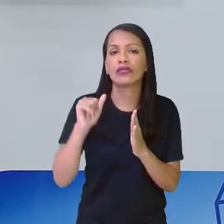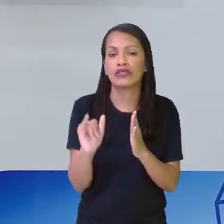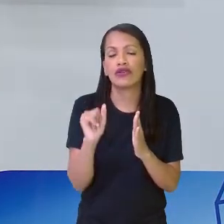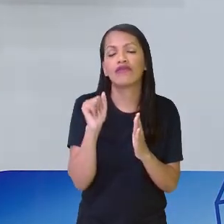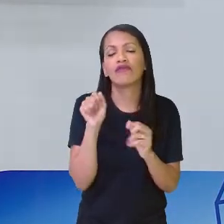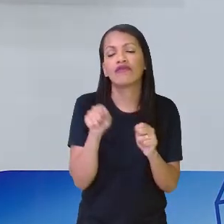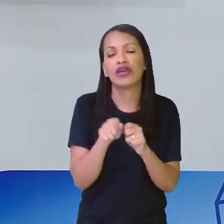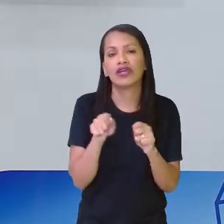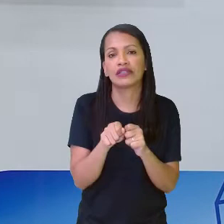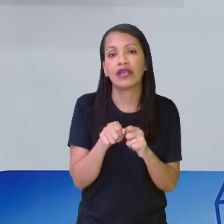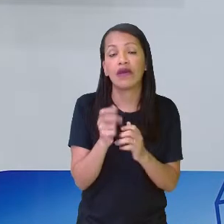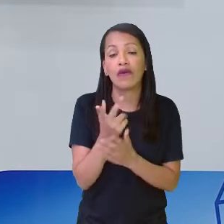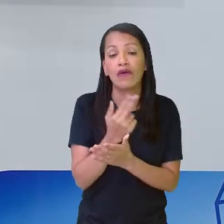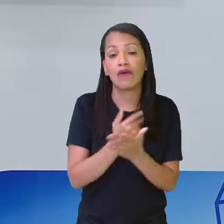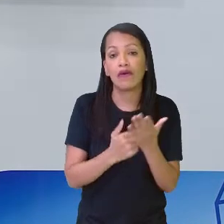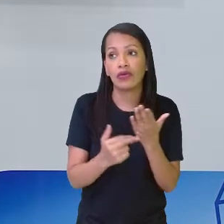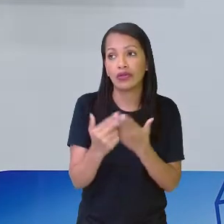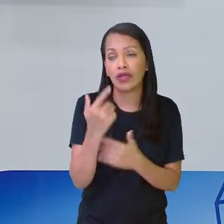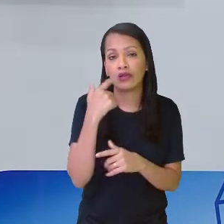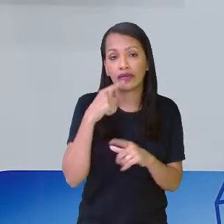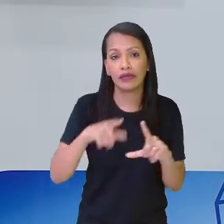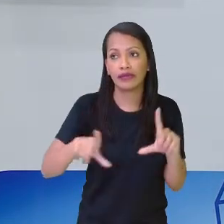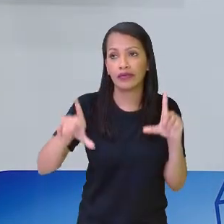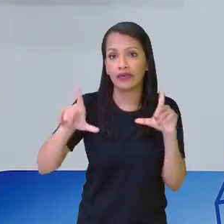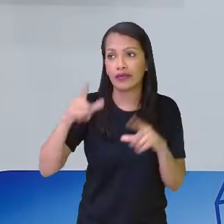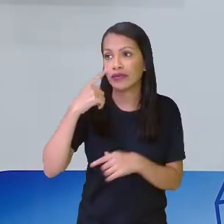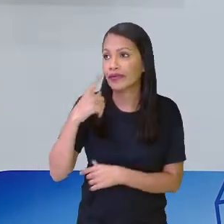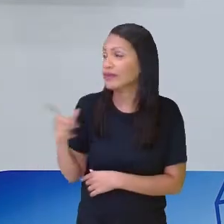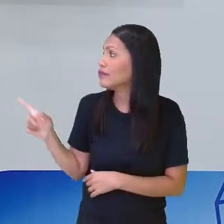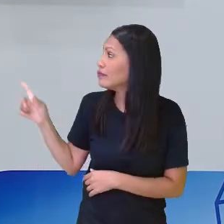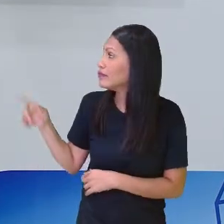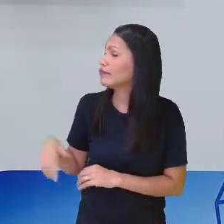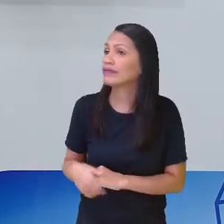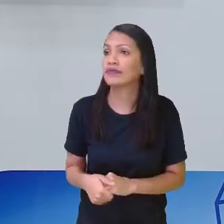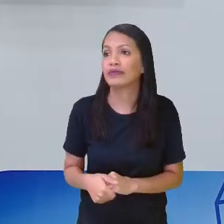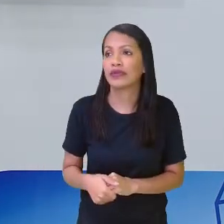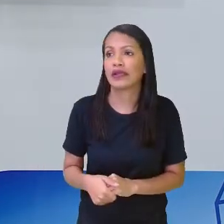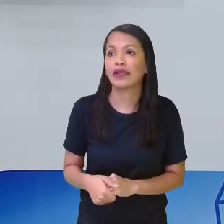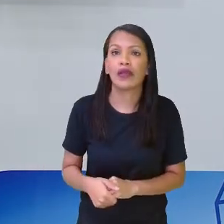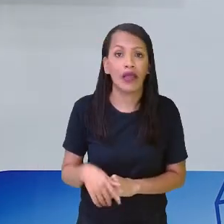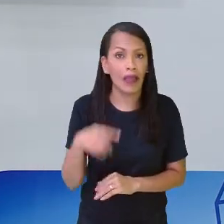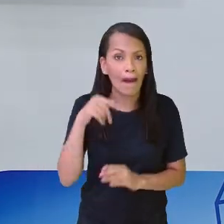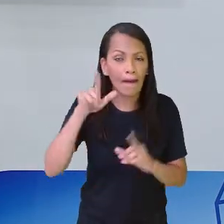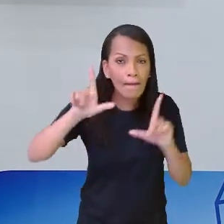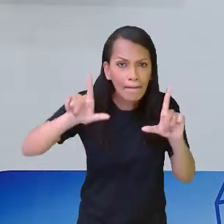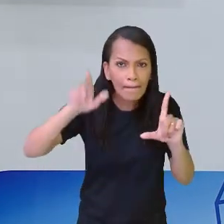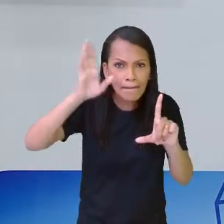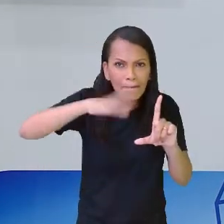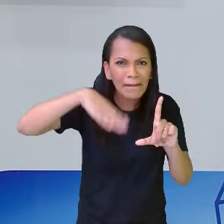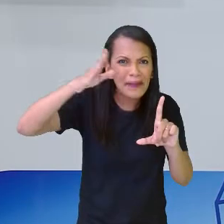um desenho, digamos que eu vou pegar essa tela aqui, a TV, né? Não façam isso, não é para fazer isso, não é só um